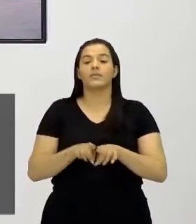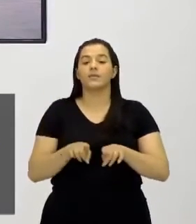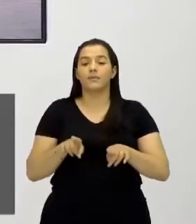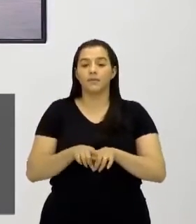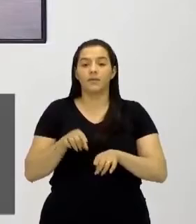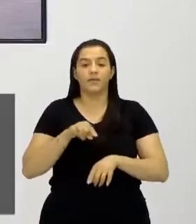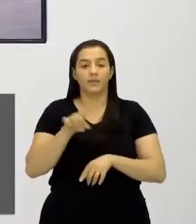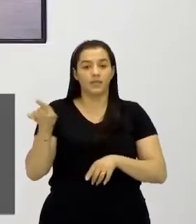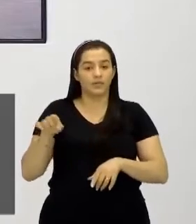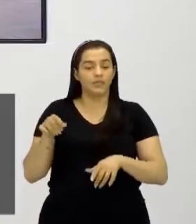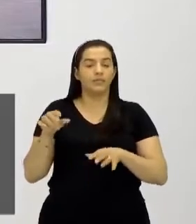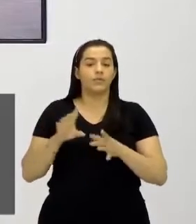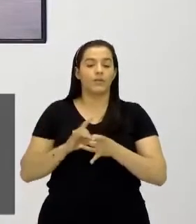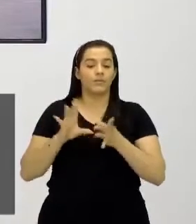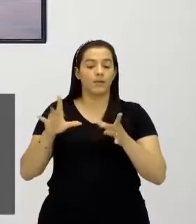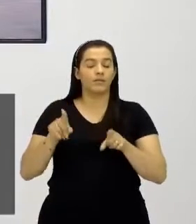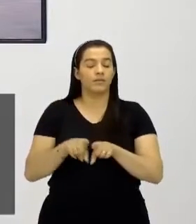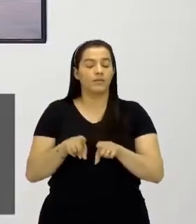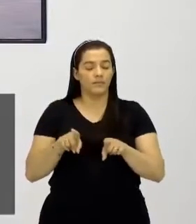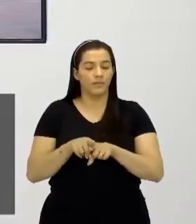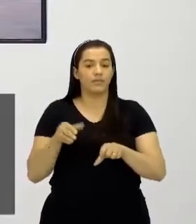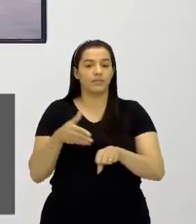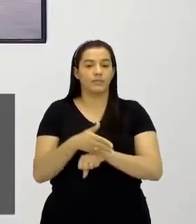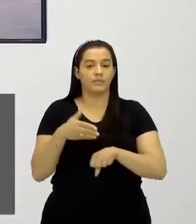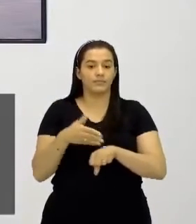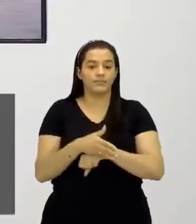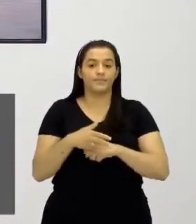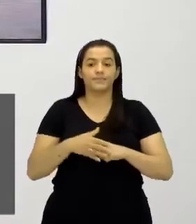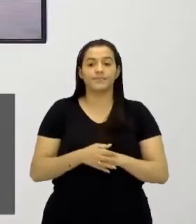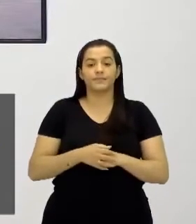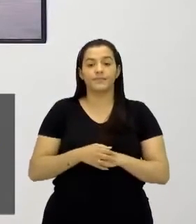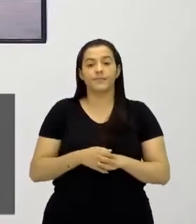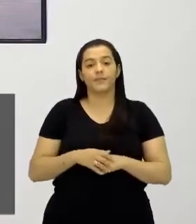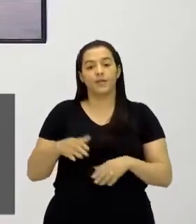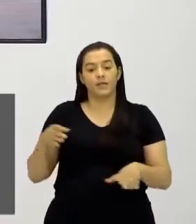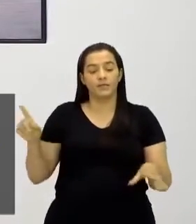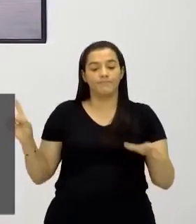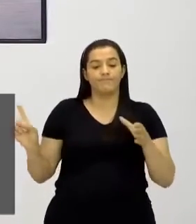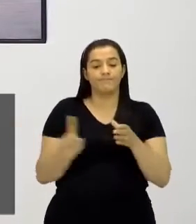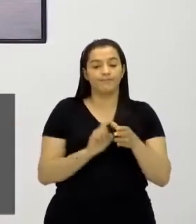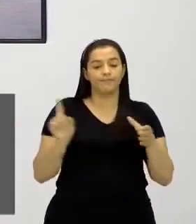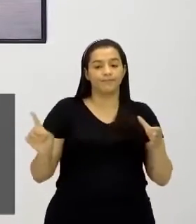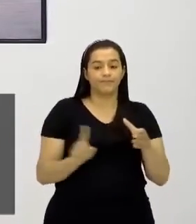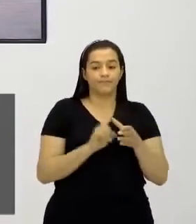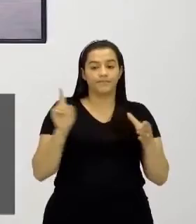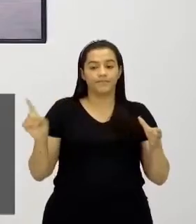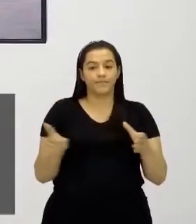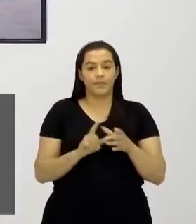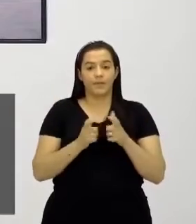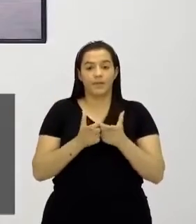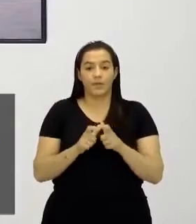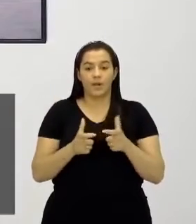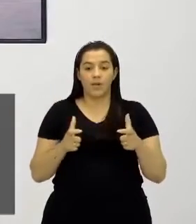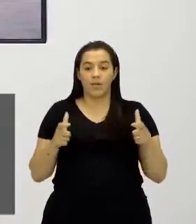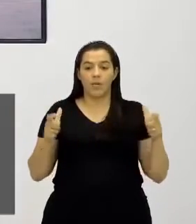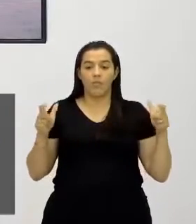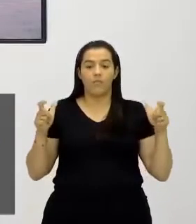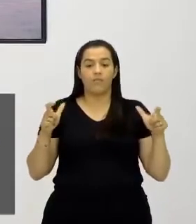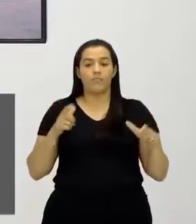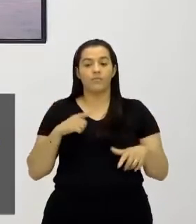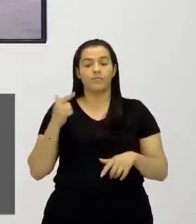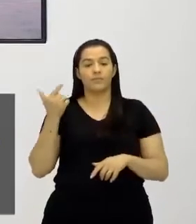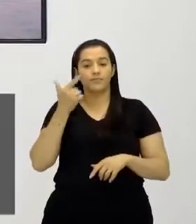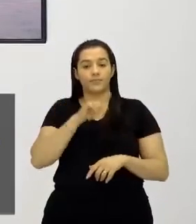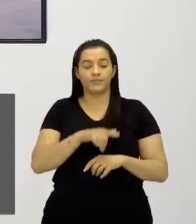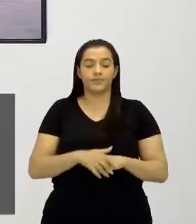quiseram participar. E os liberais entram neste movimento e começam a engrossar essa fileira de